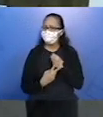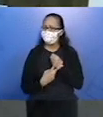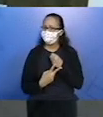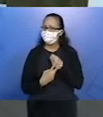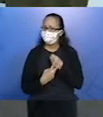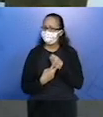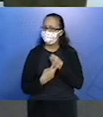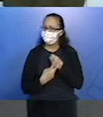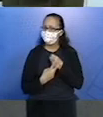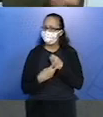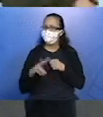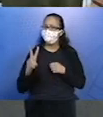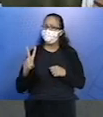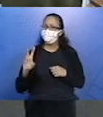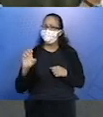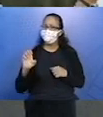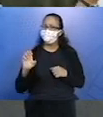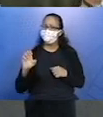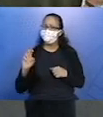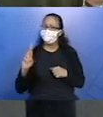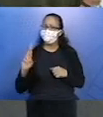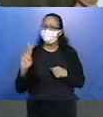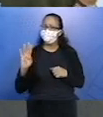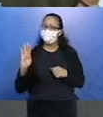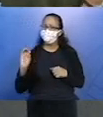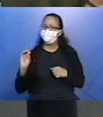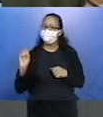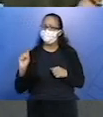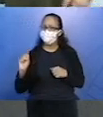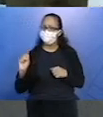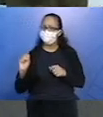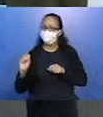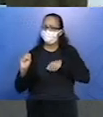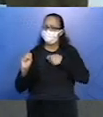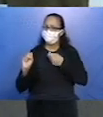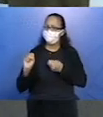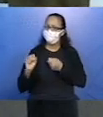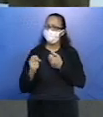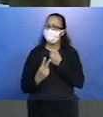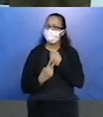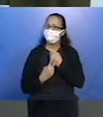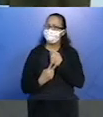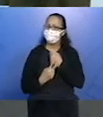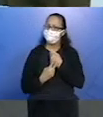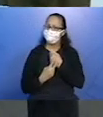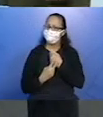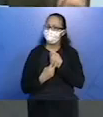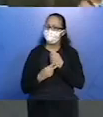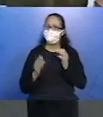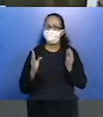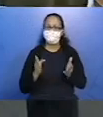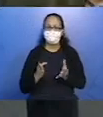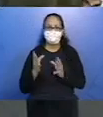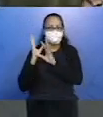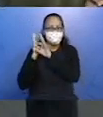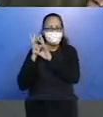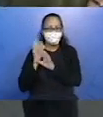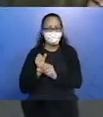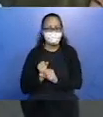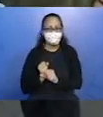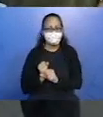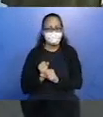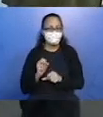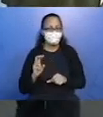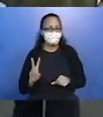lá? Então, a rotina da nossa aula de português hoje é a revisão 2. O que nós vamos ver nessa aula? Nós